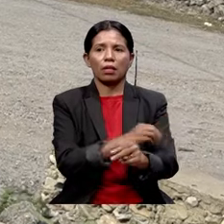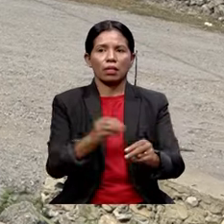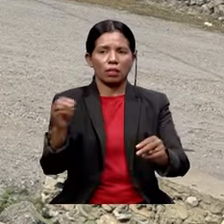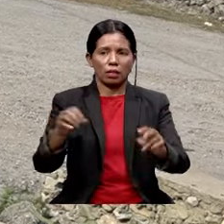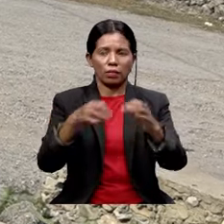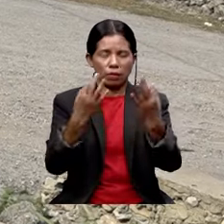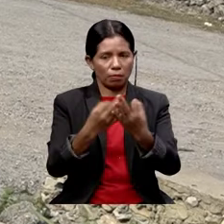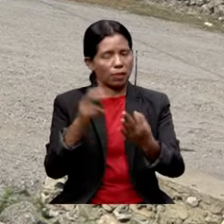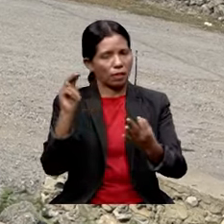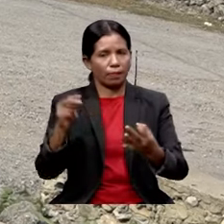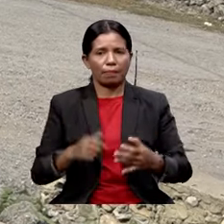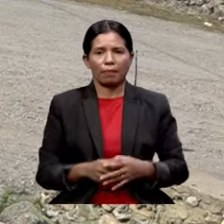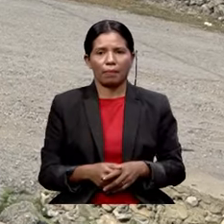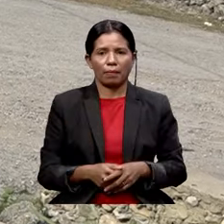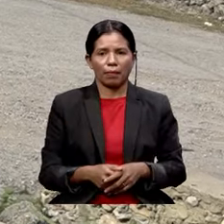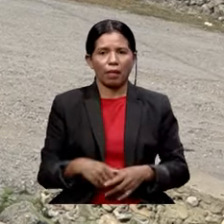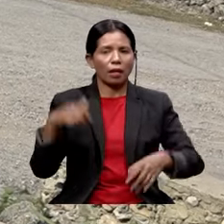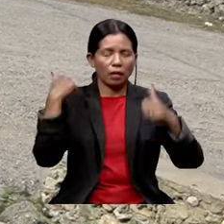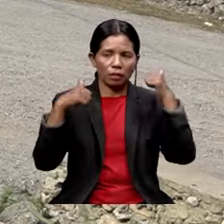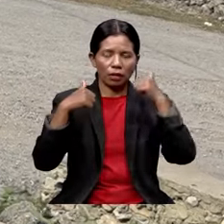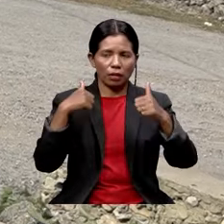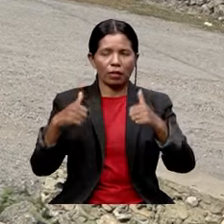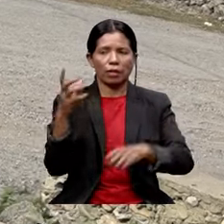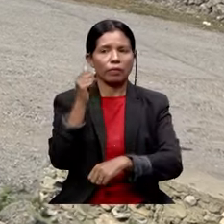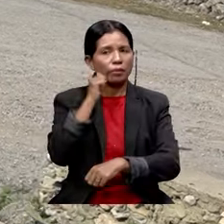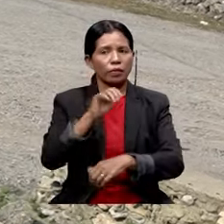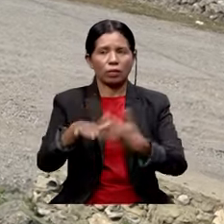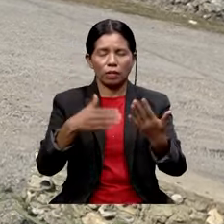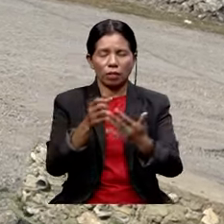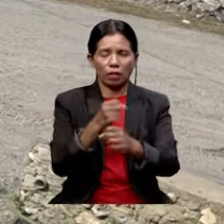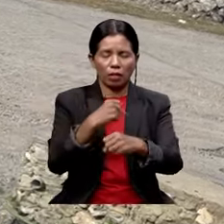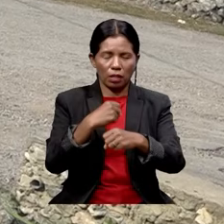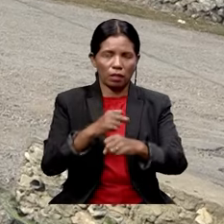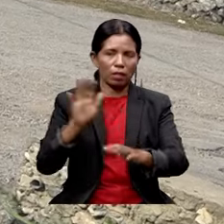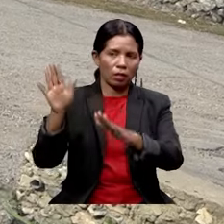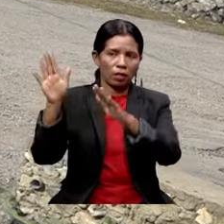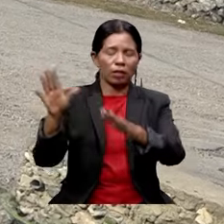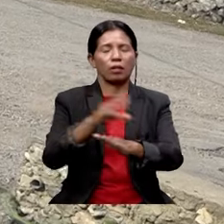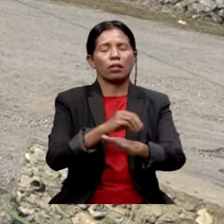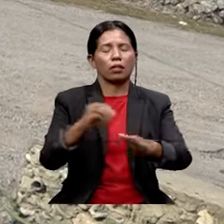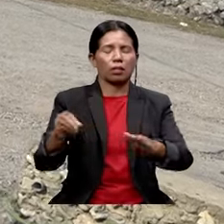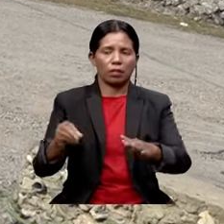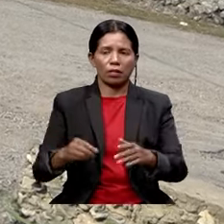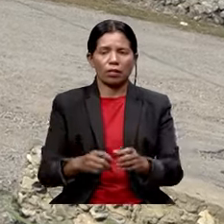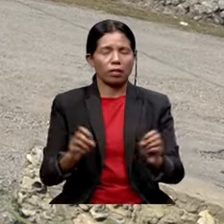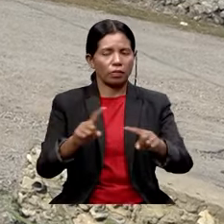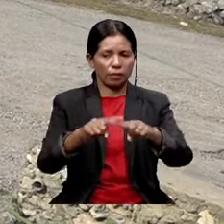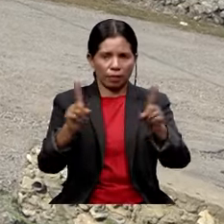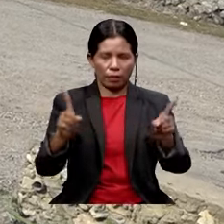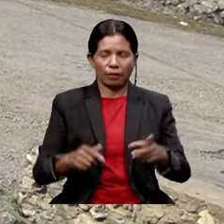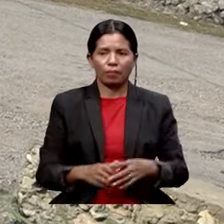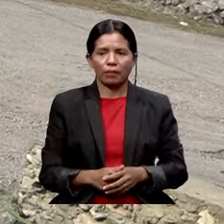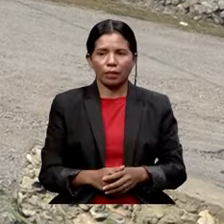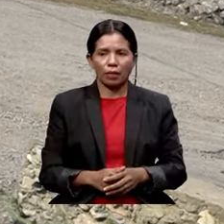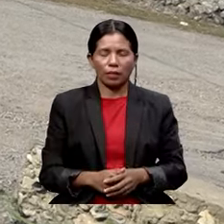familia nia. Atividade diaria ne be feto sira halo iha area rural no area urbana laha nesa.